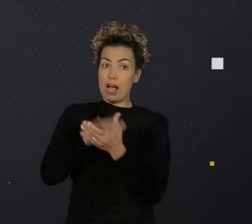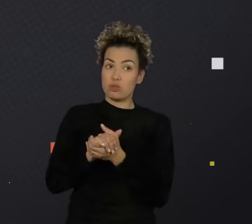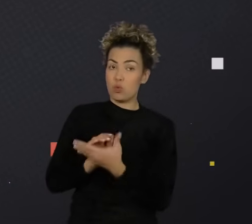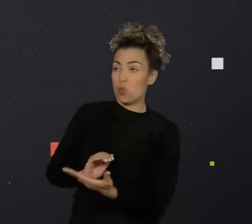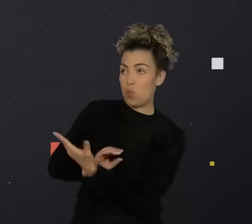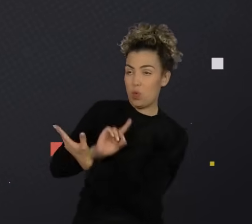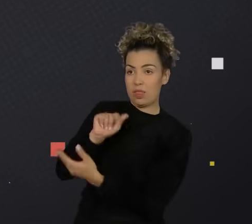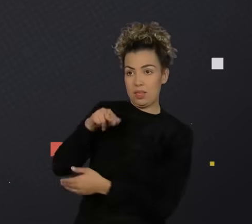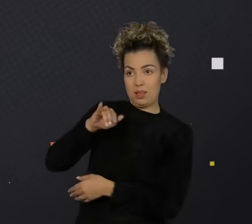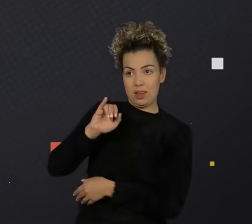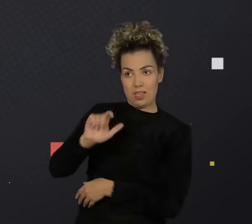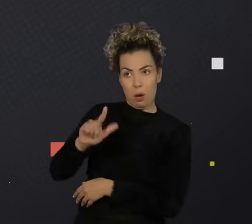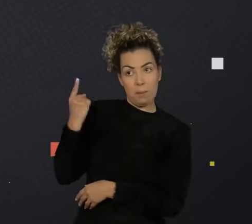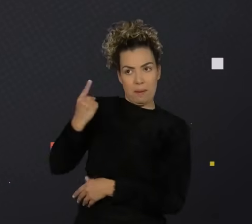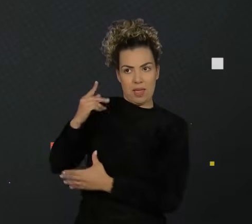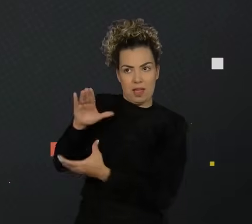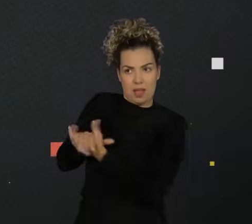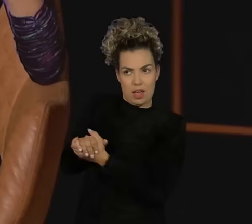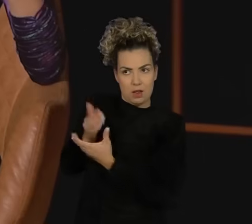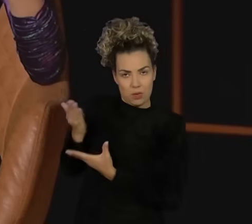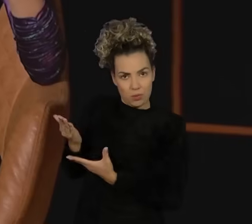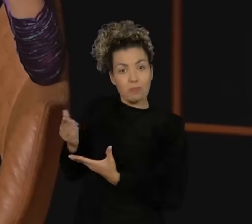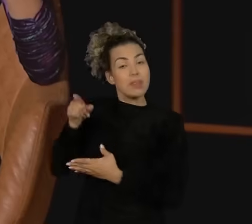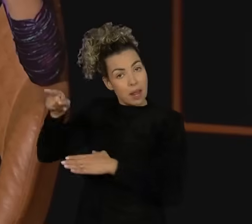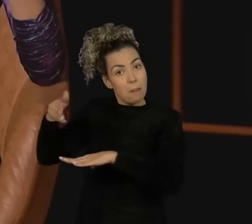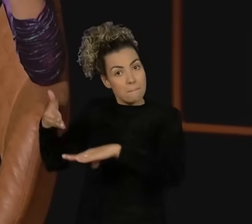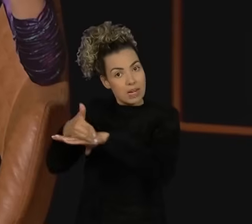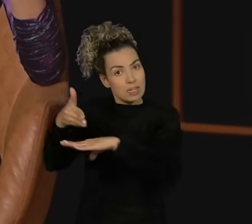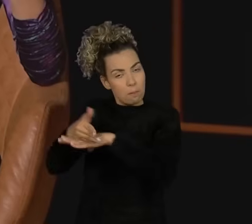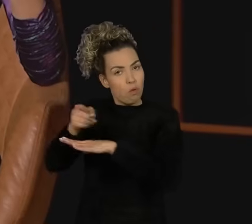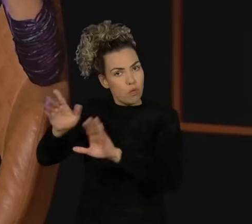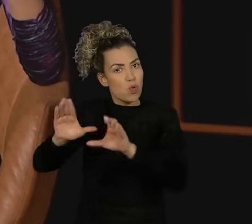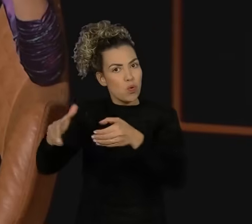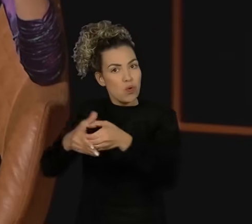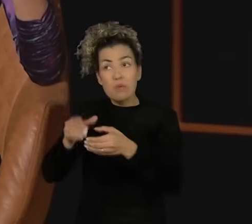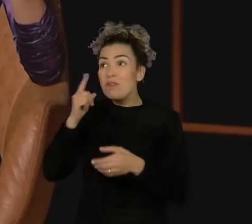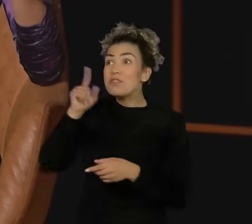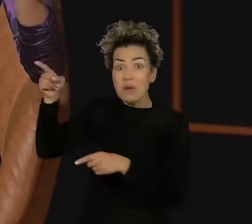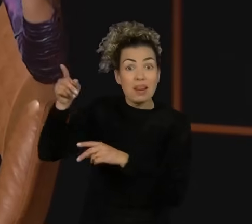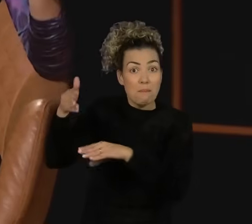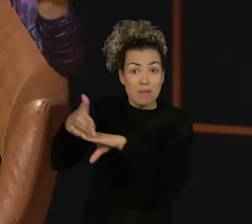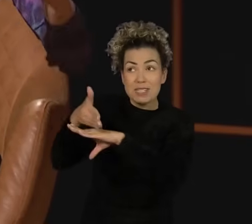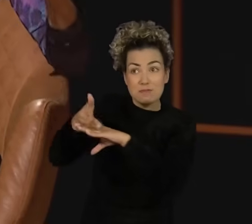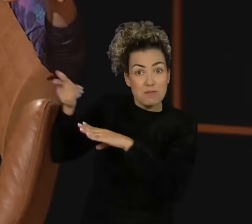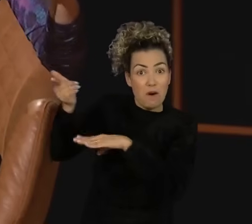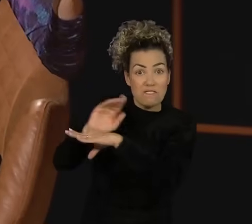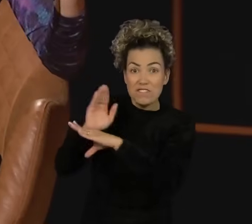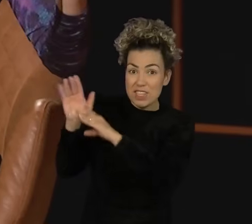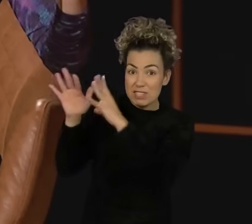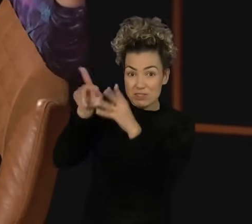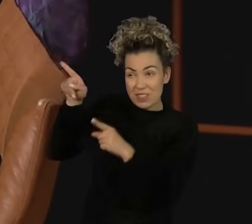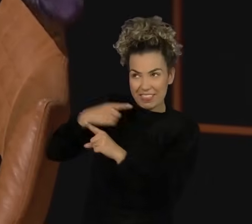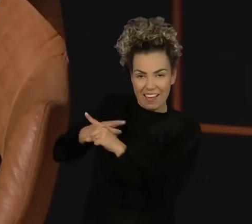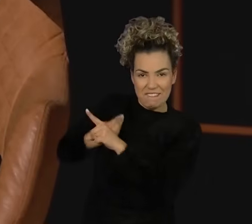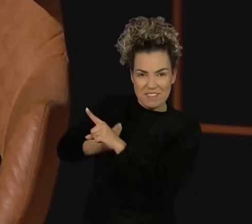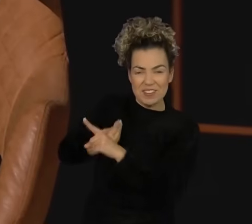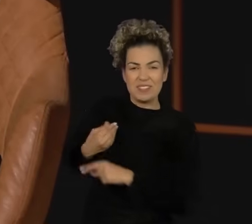primeiro espetáculo, Um Certo Faroeste Caboclo. Tá? Ele até apareceu no vídeo, novinho de tudo, que amor.